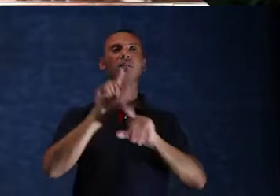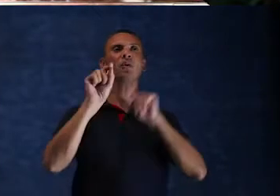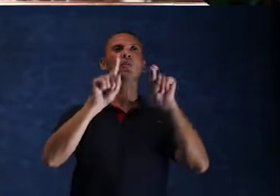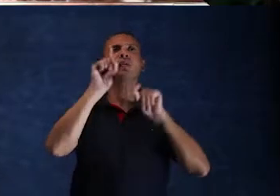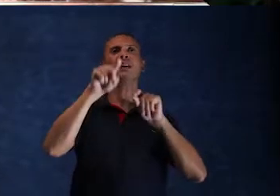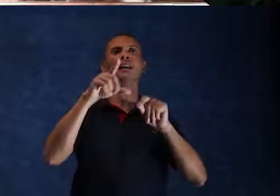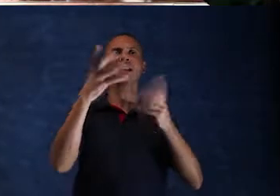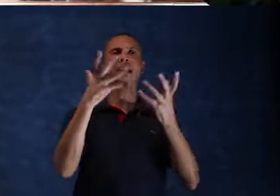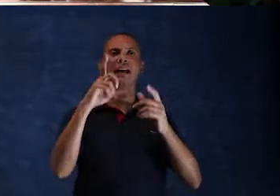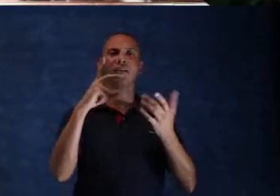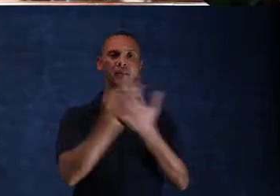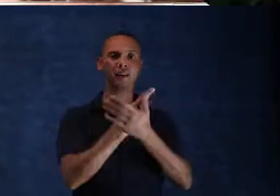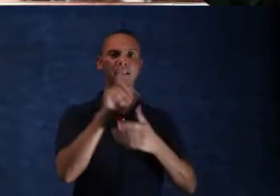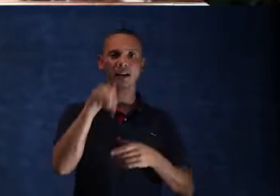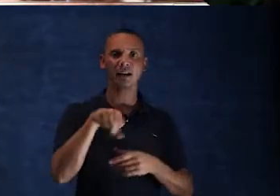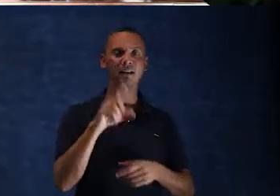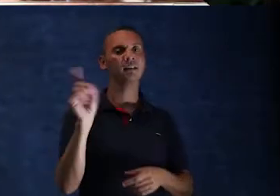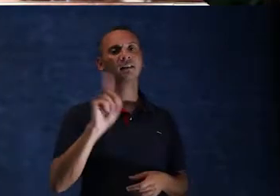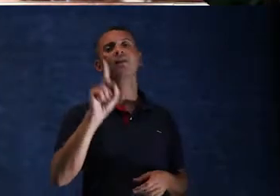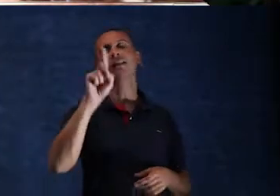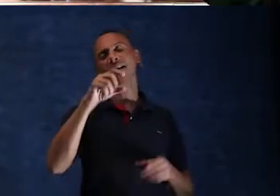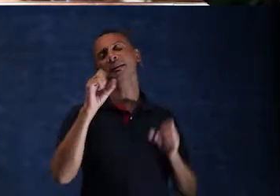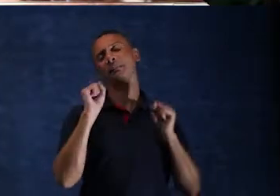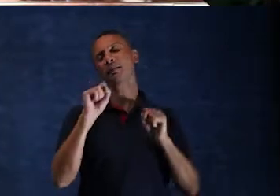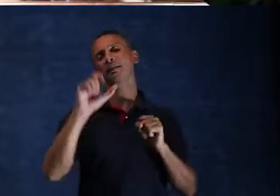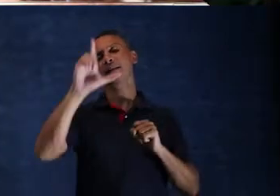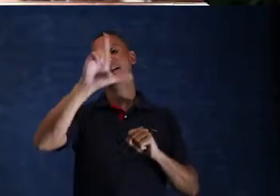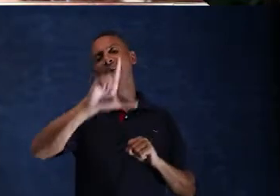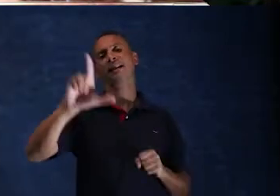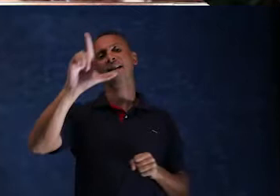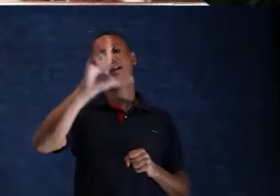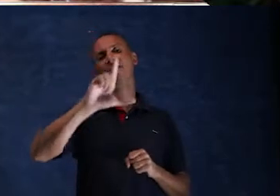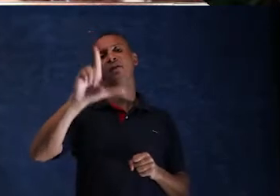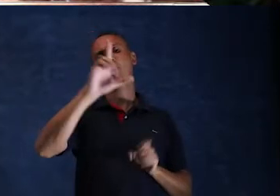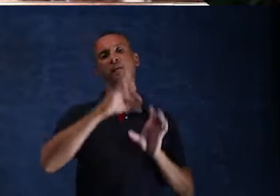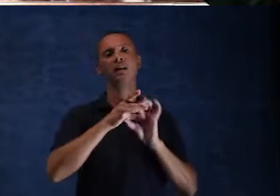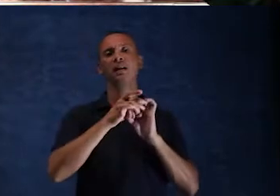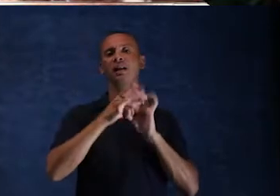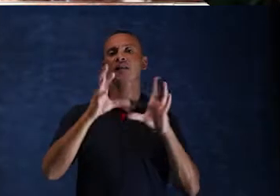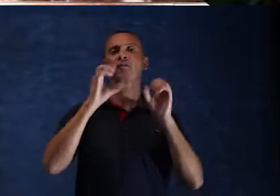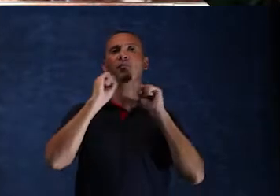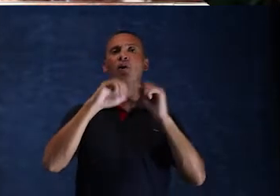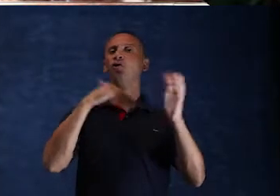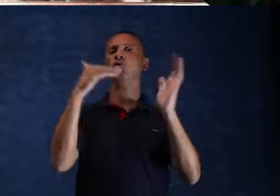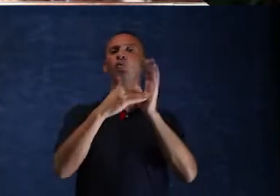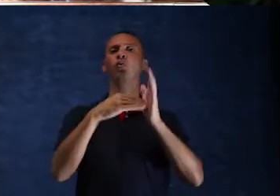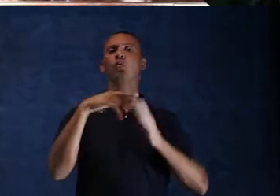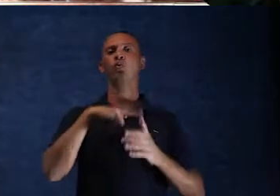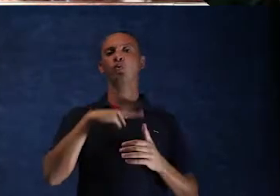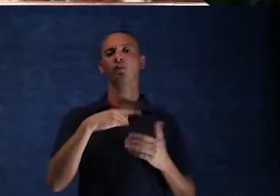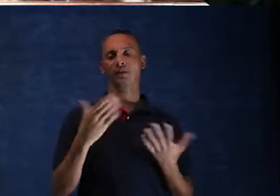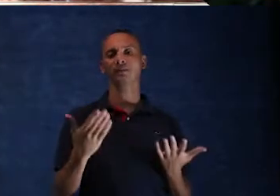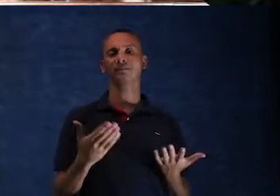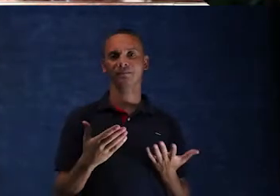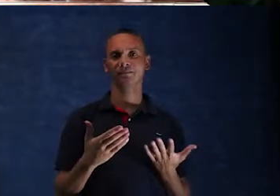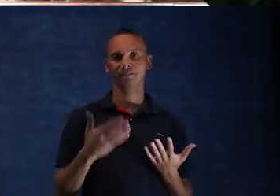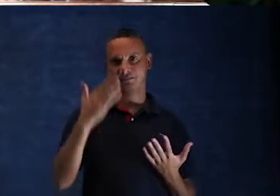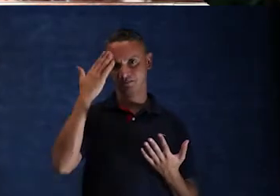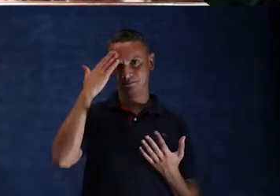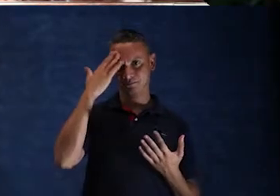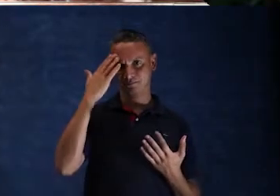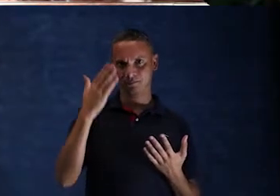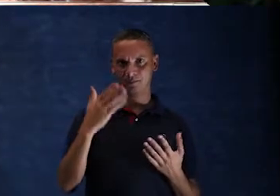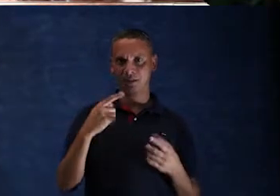gente talvez queira, mas é isso que a literatura, de uma certa forma, espelha, no bom sentido de espelhar.